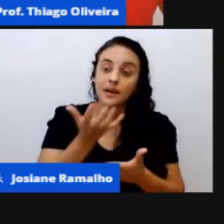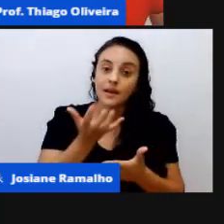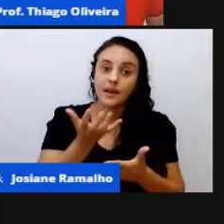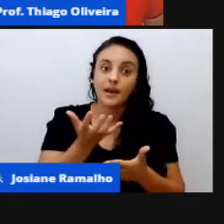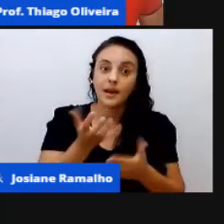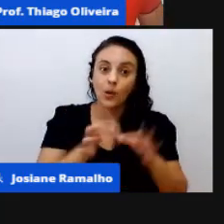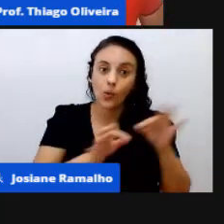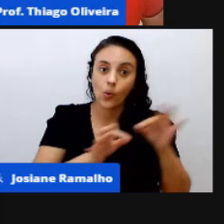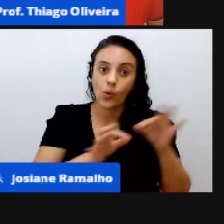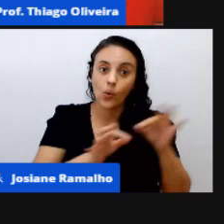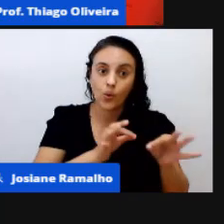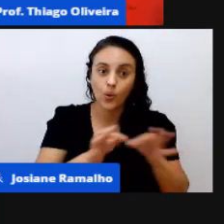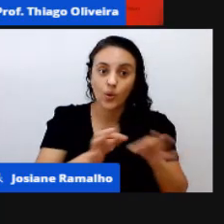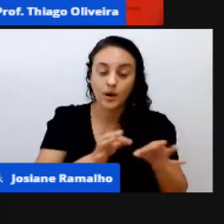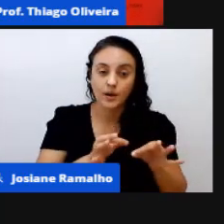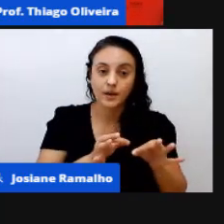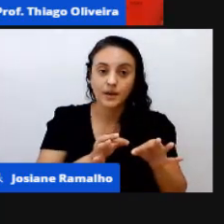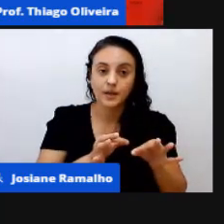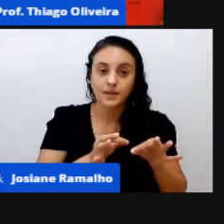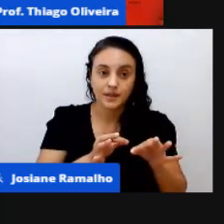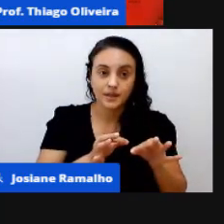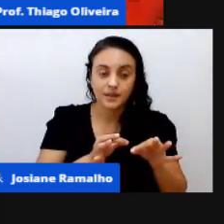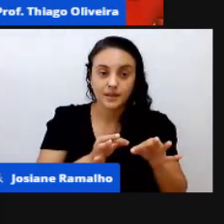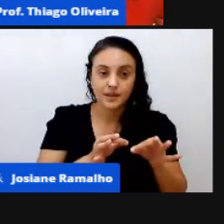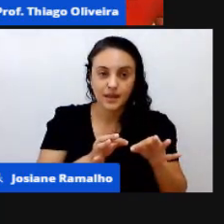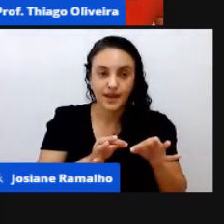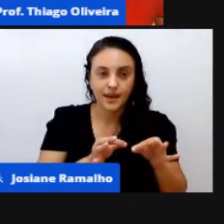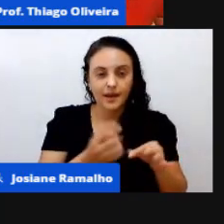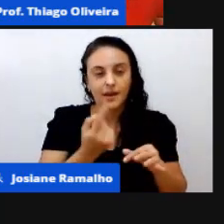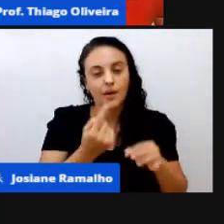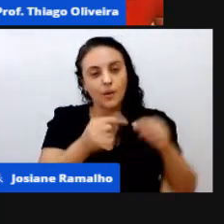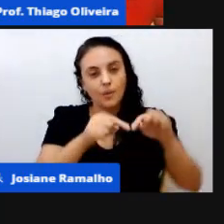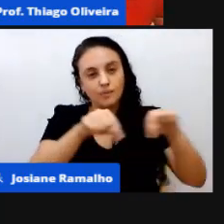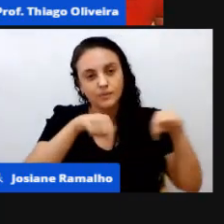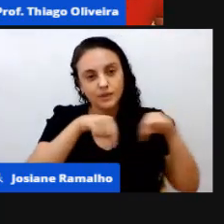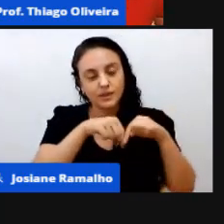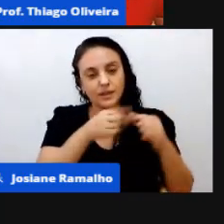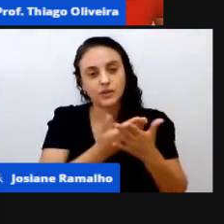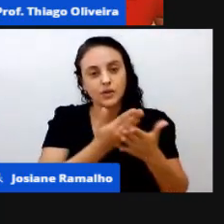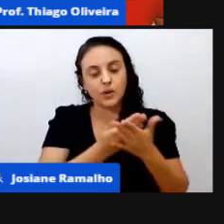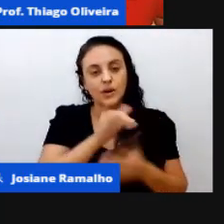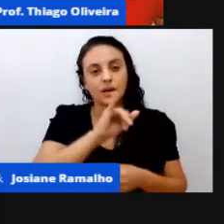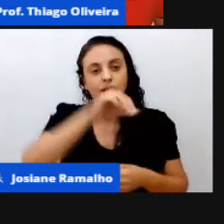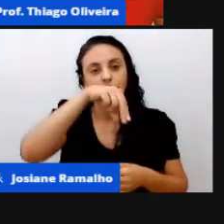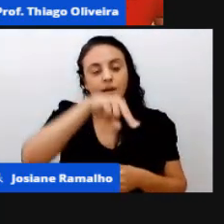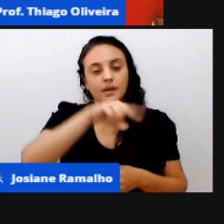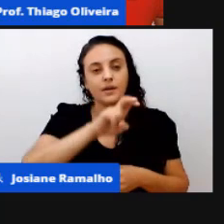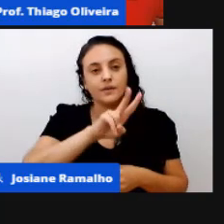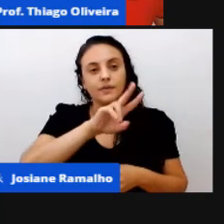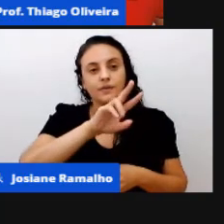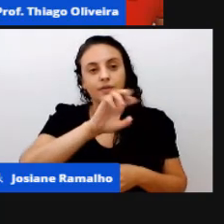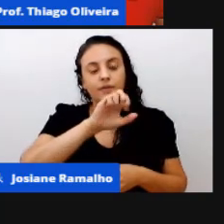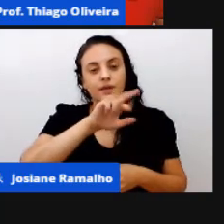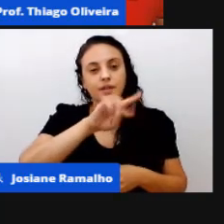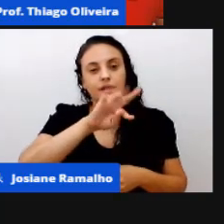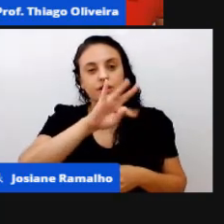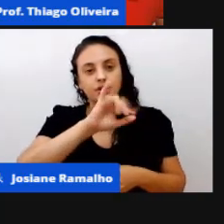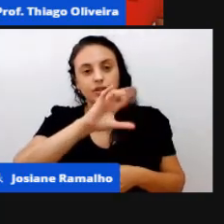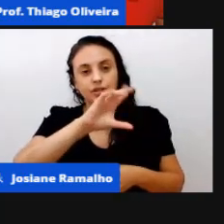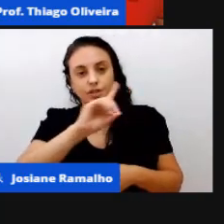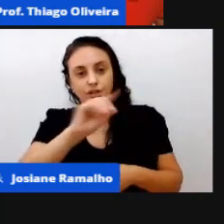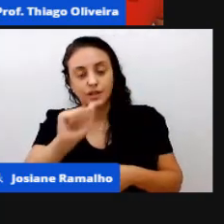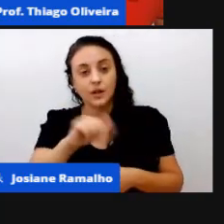comigo sobre uma dessas salas de aula invertida ou ensino híbrido, estou à disposição, me procure, que a gente vai montar e vai